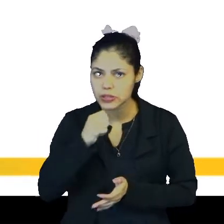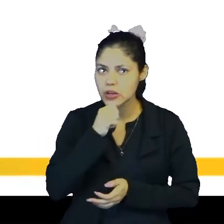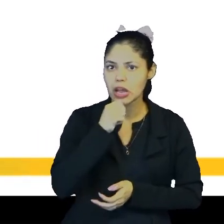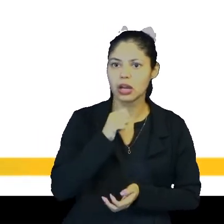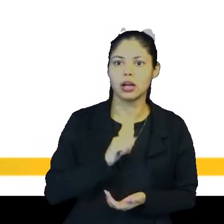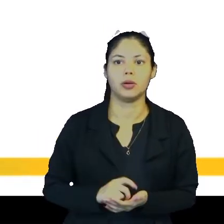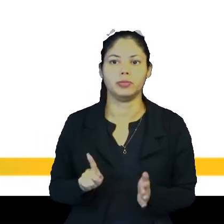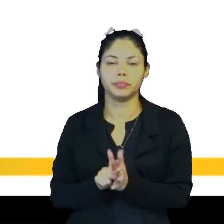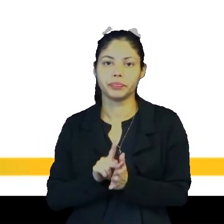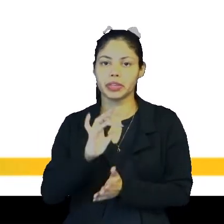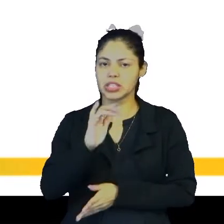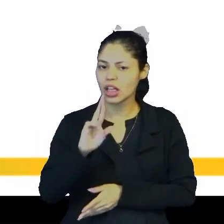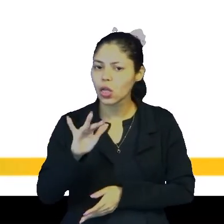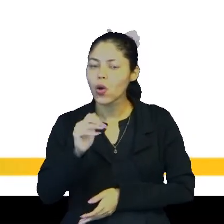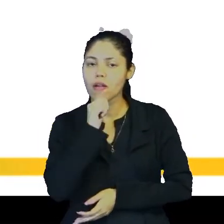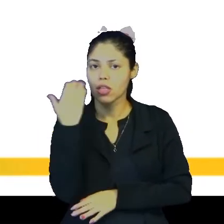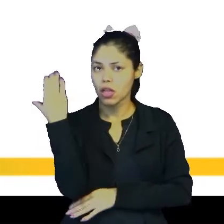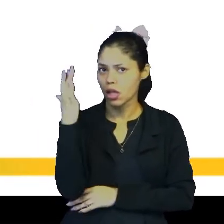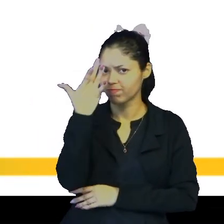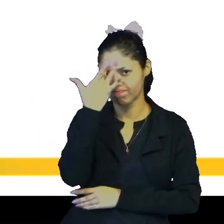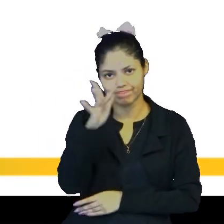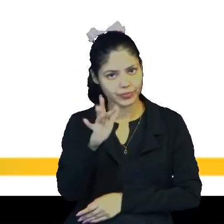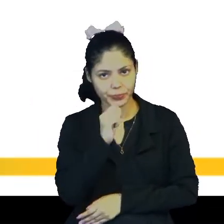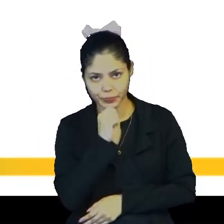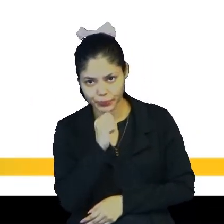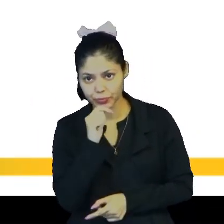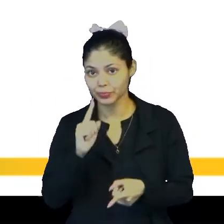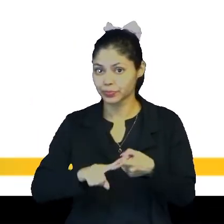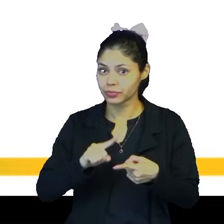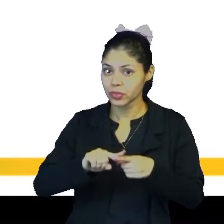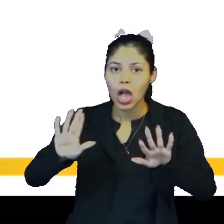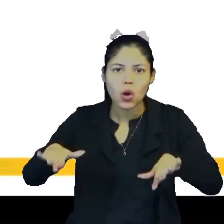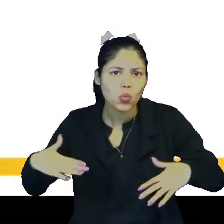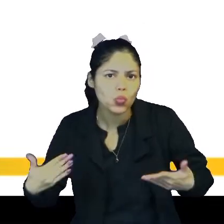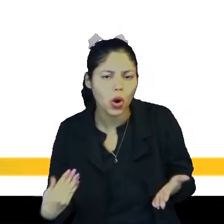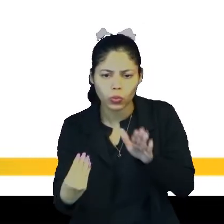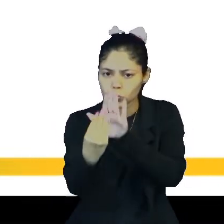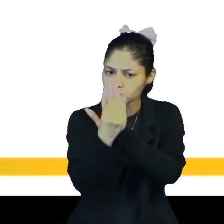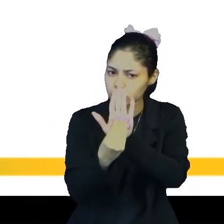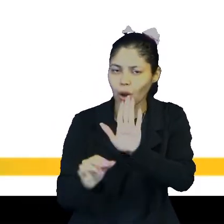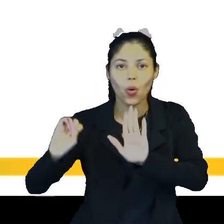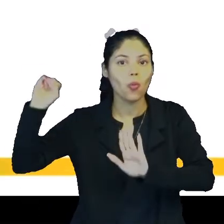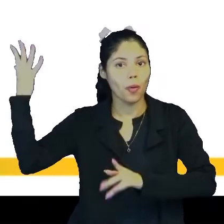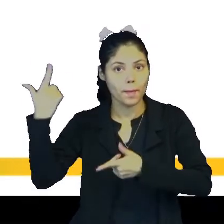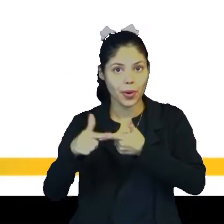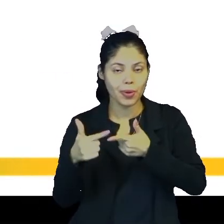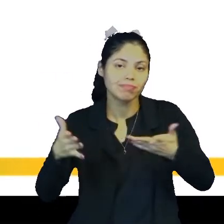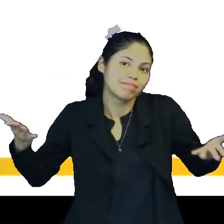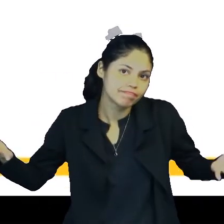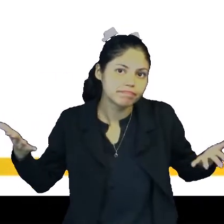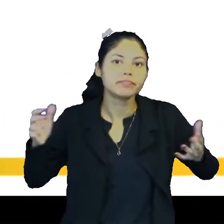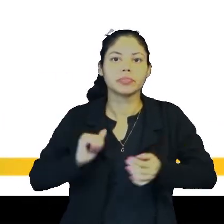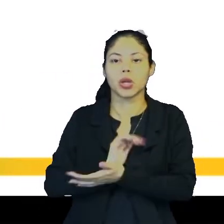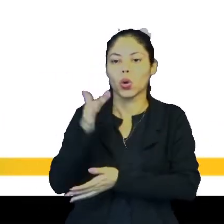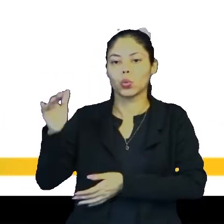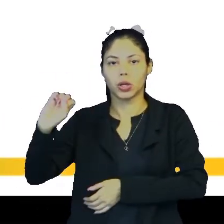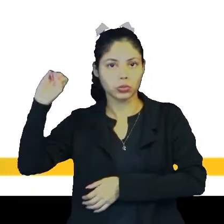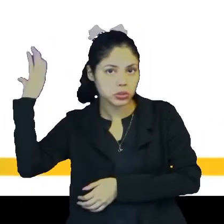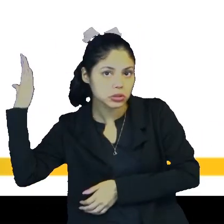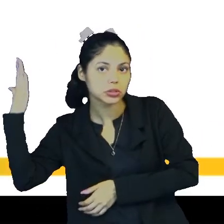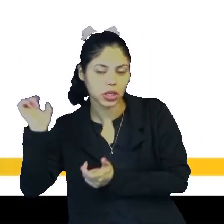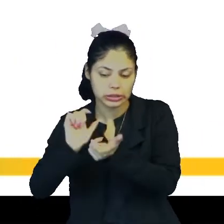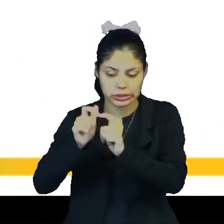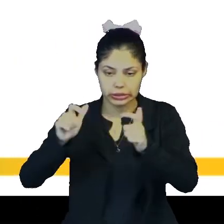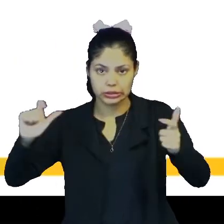fenômenos cíclicos e os cientistas não sabem ao certo quais os fatores as causam. Quando ocorrem,